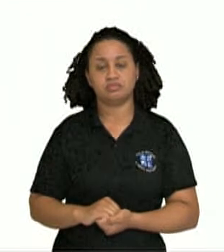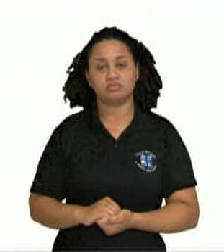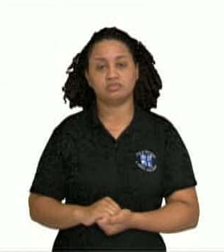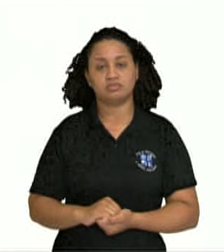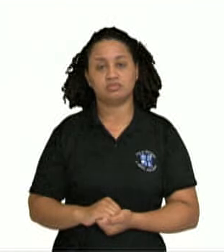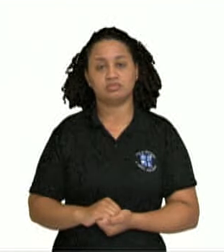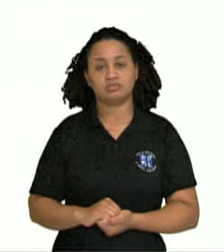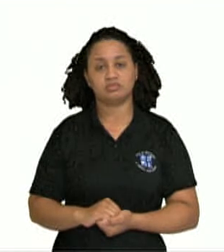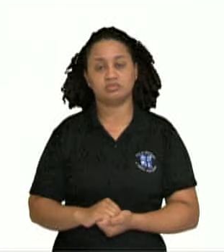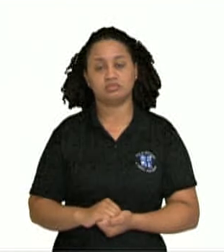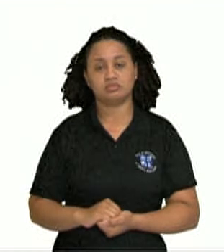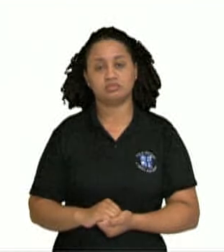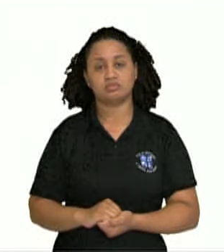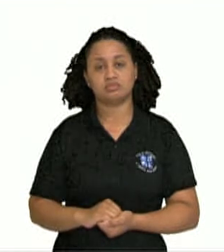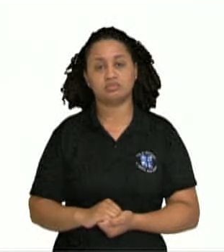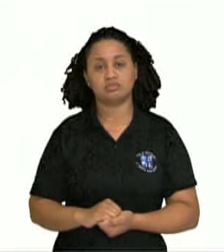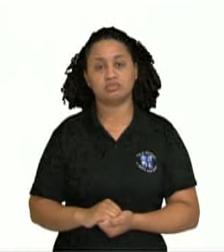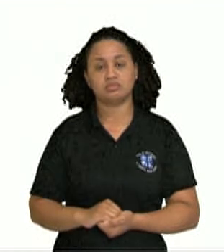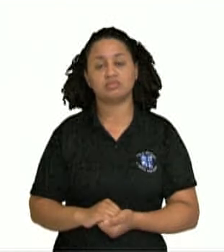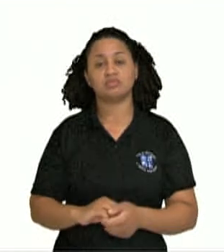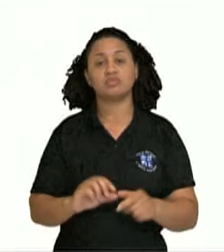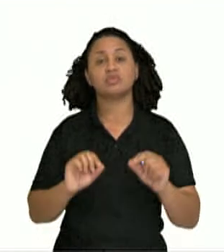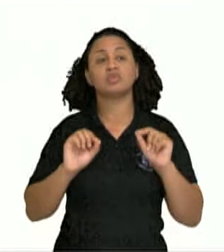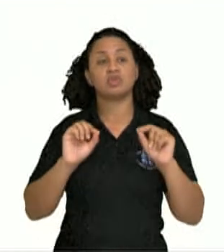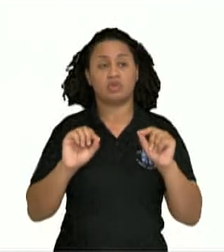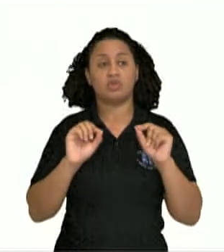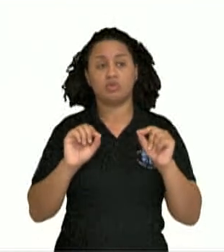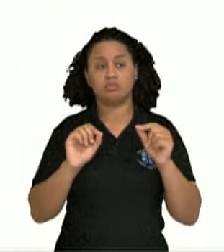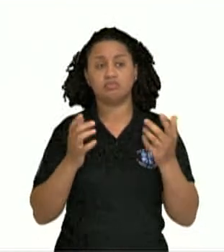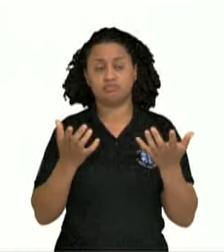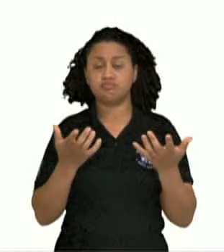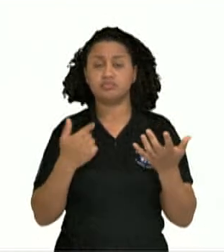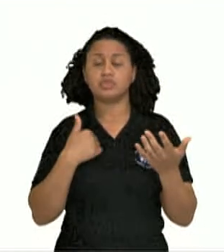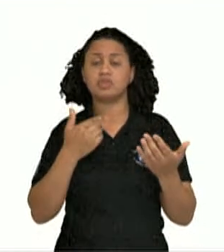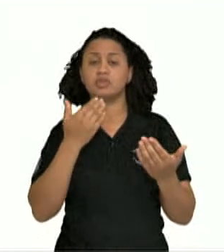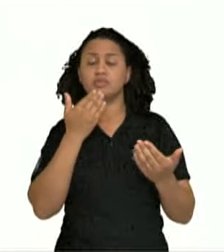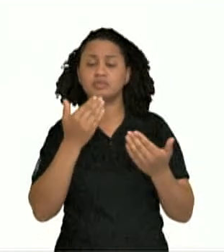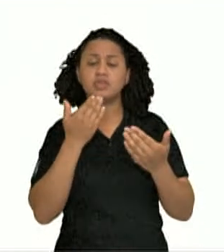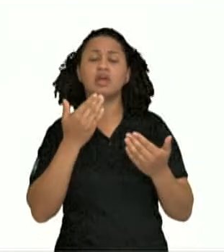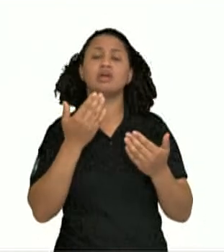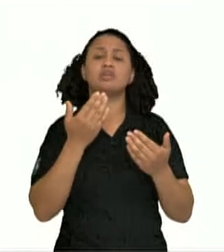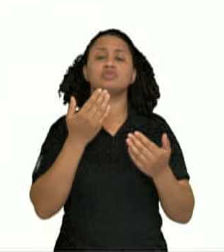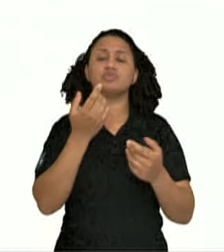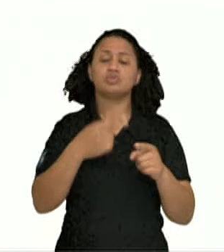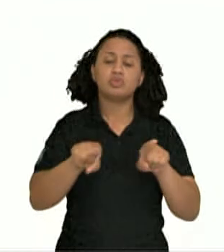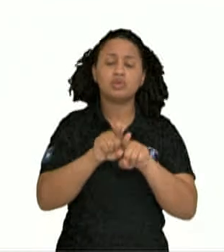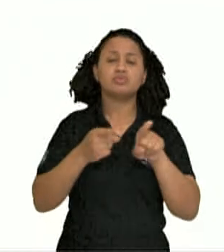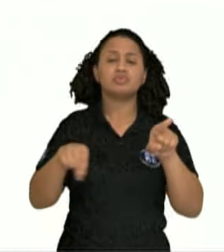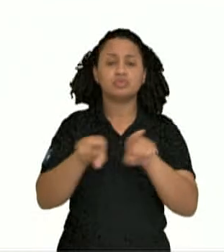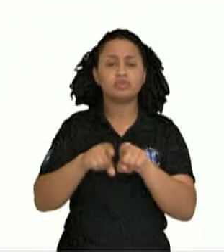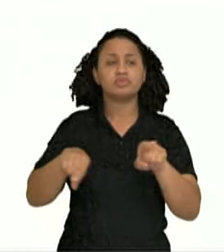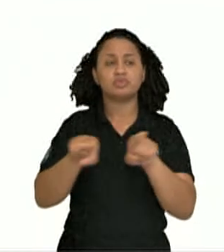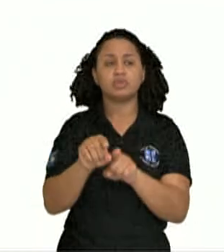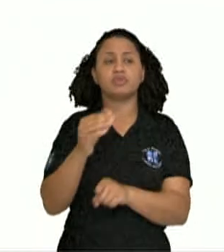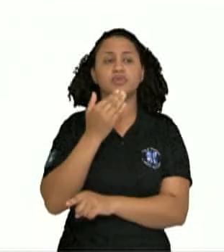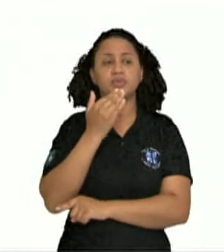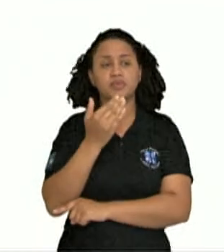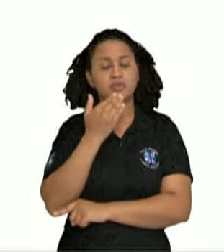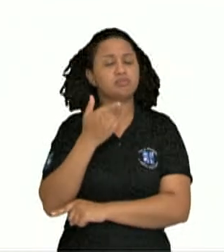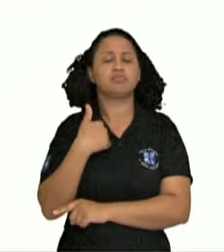que su interlocutor no se rinda. Ele faz o tempo todo esse apelo, esse pedido, né? Não